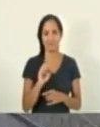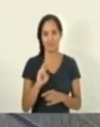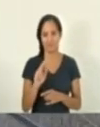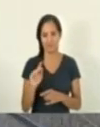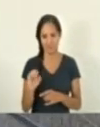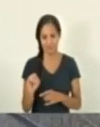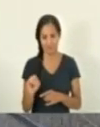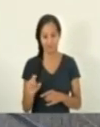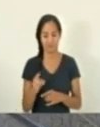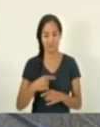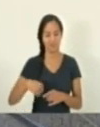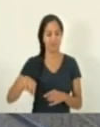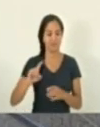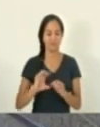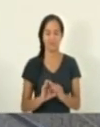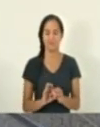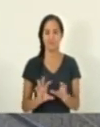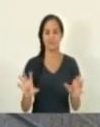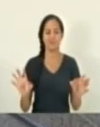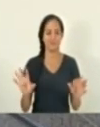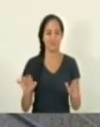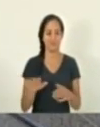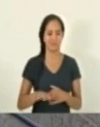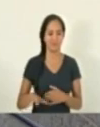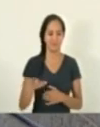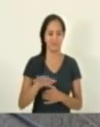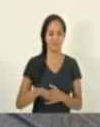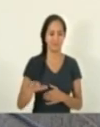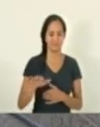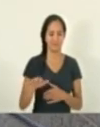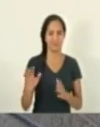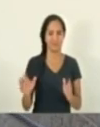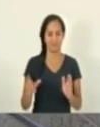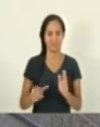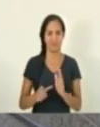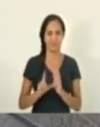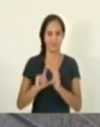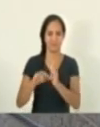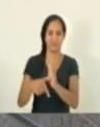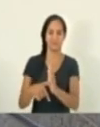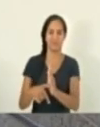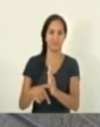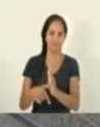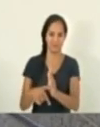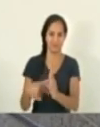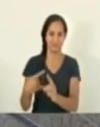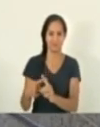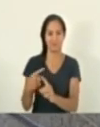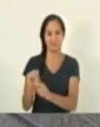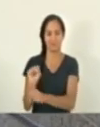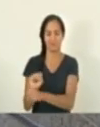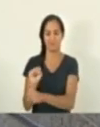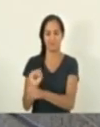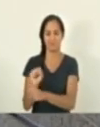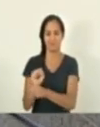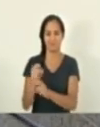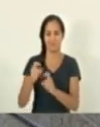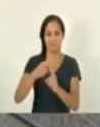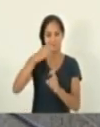que generosamente cederam o seu espaço, chegaram aqui um pouco atrasado para que o doutor Hércules pudesse registrar a presença